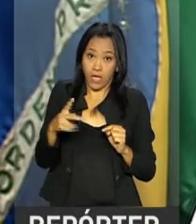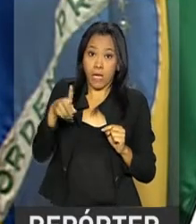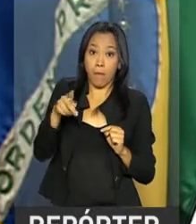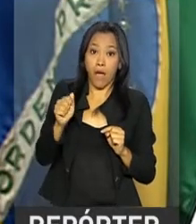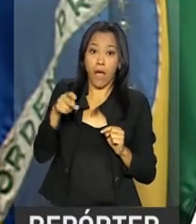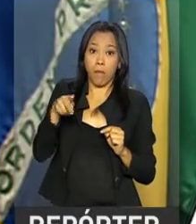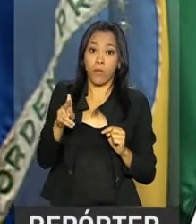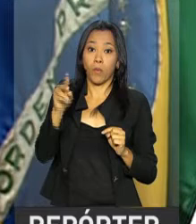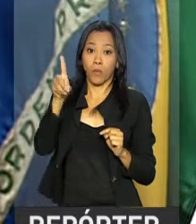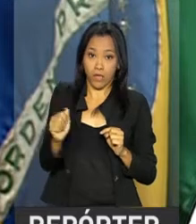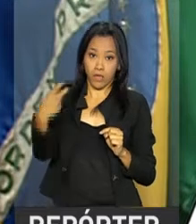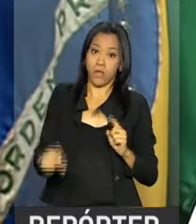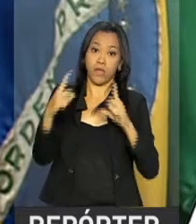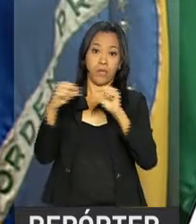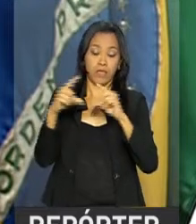pronta operacional em março.